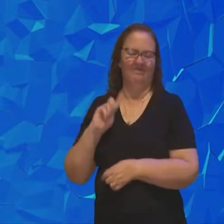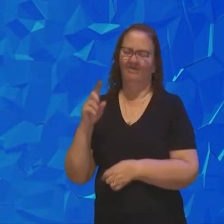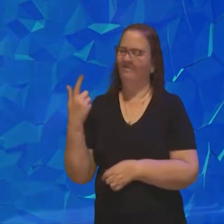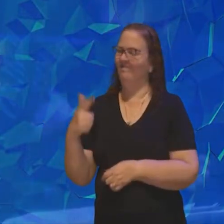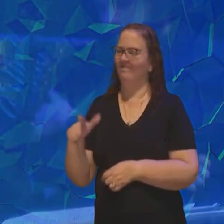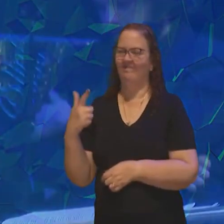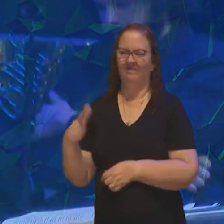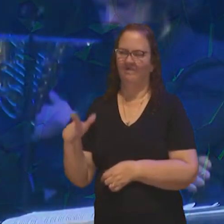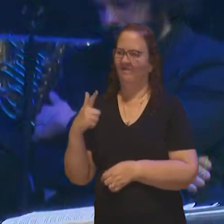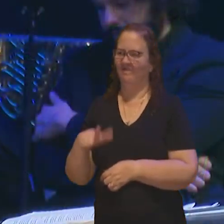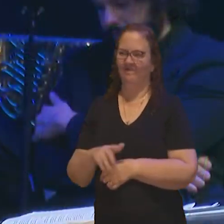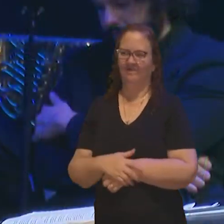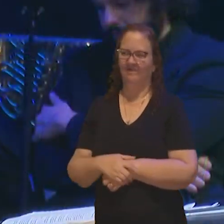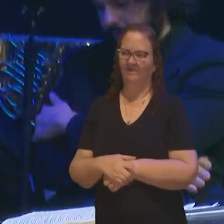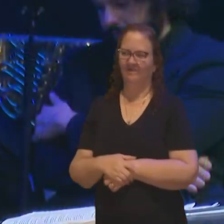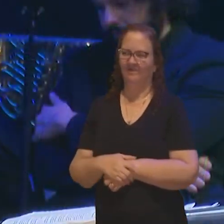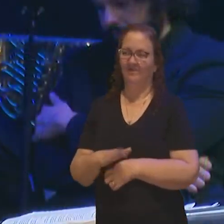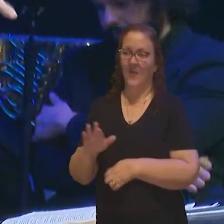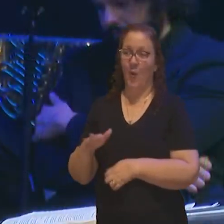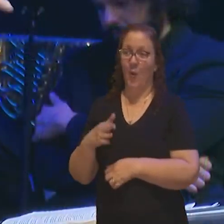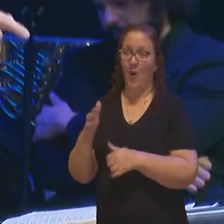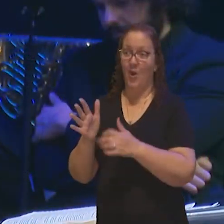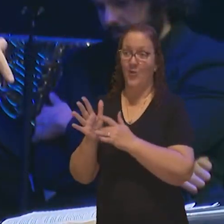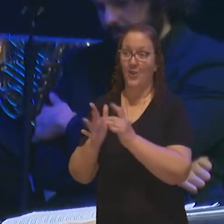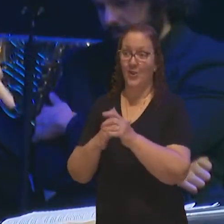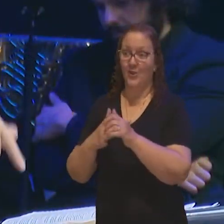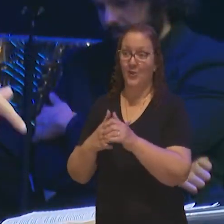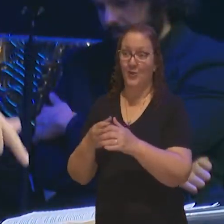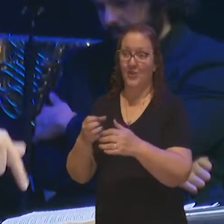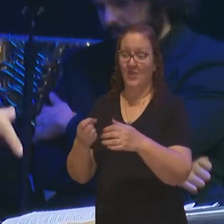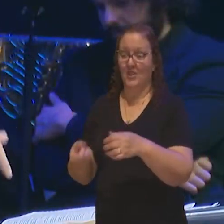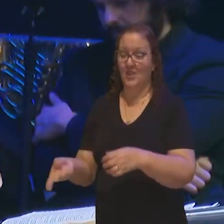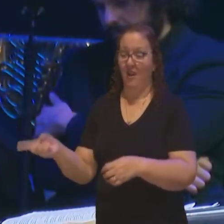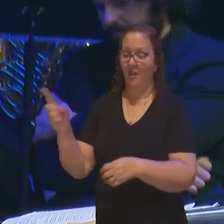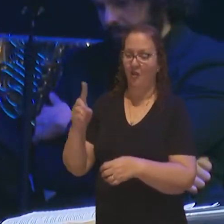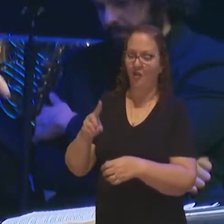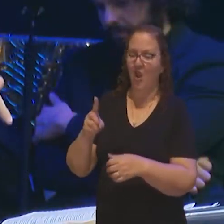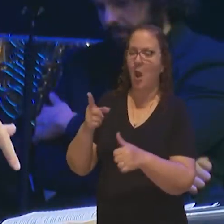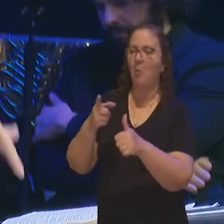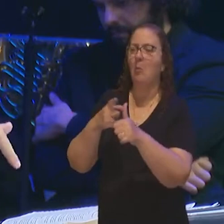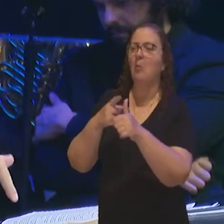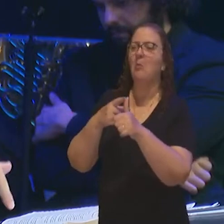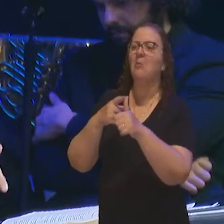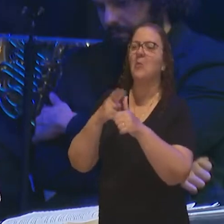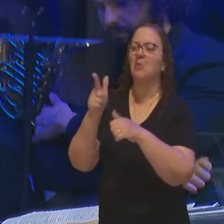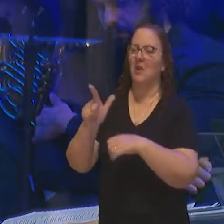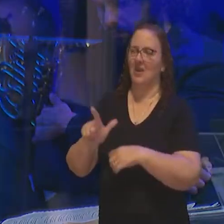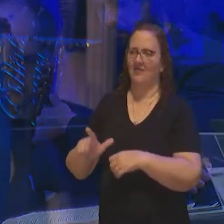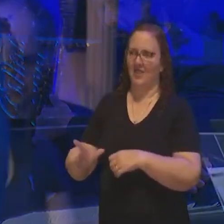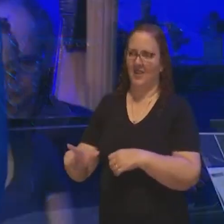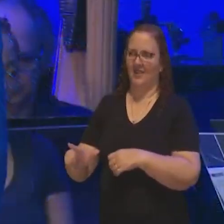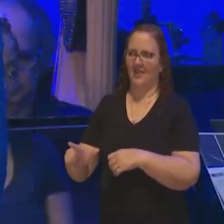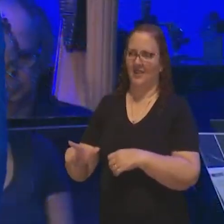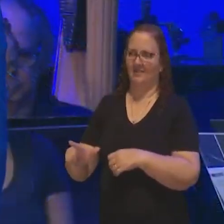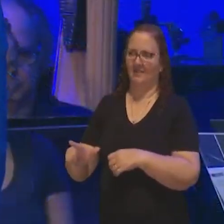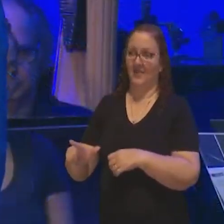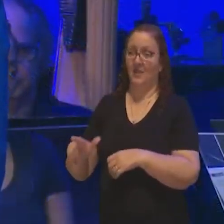Jesus. A tragédia desse texto é essa aqui, é esse momento.